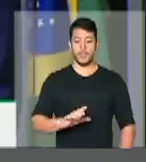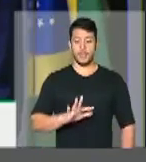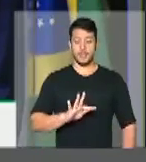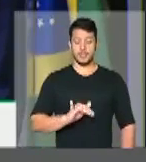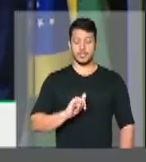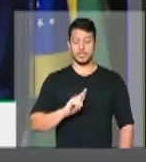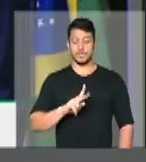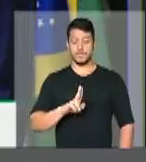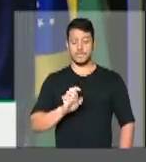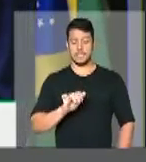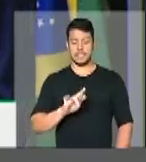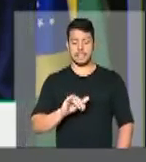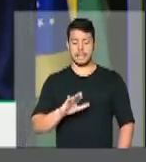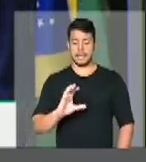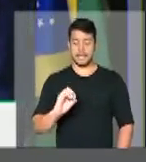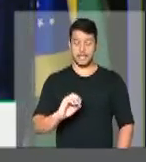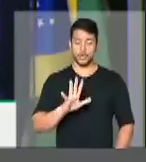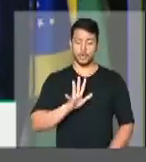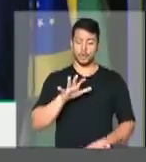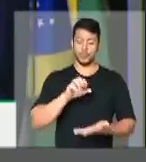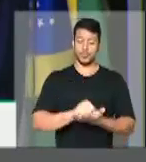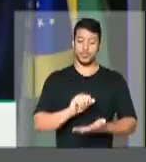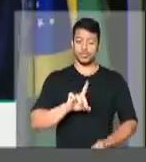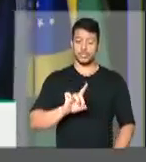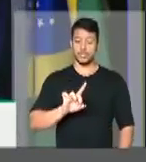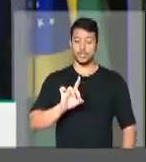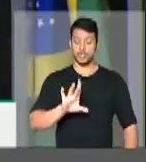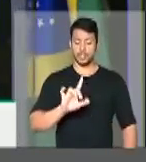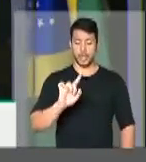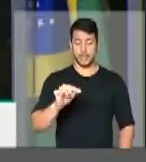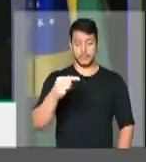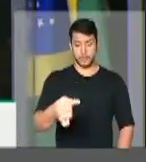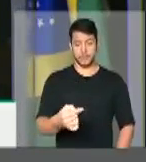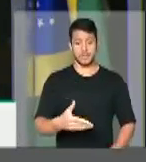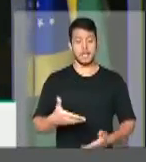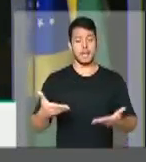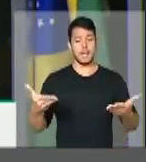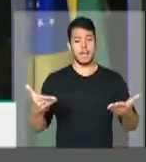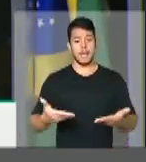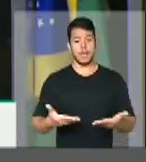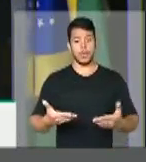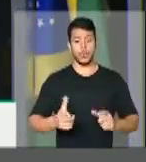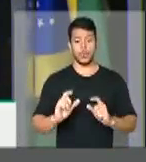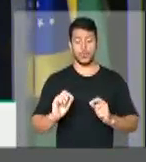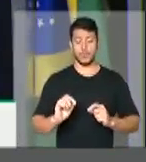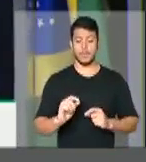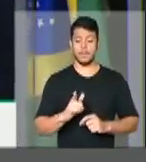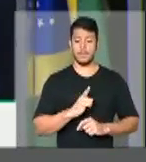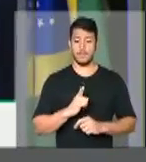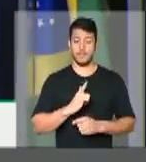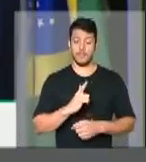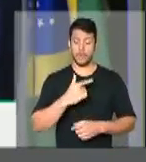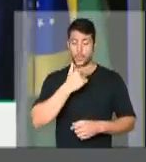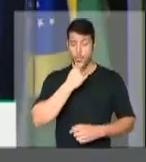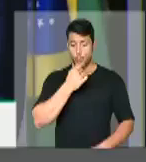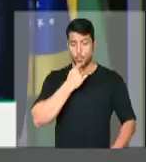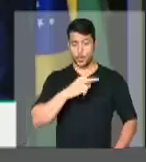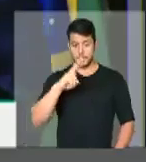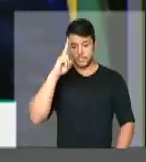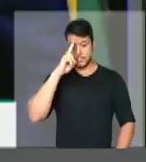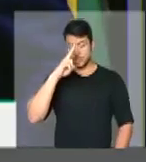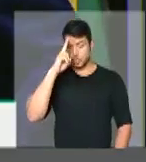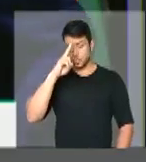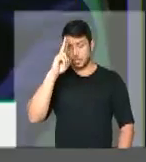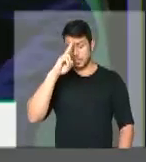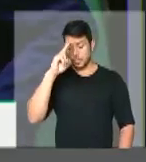ano. Agora mesmo, num livro impecável desse grande historiador brasileiro, que é Carlos Guilherme